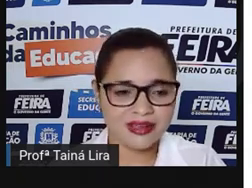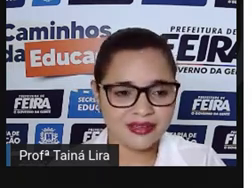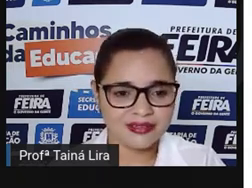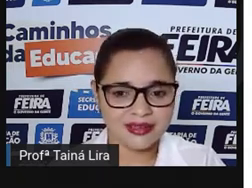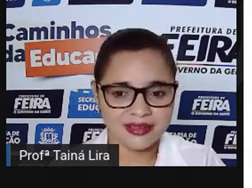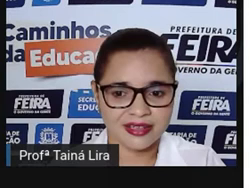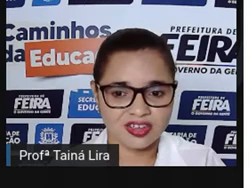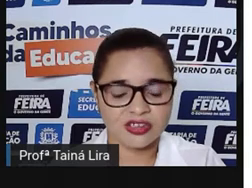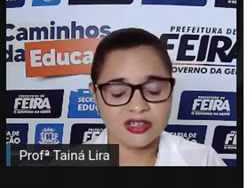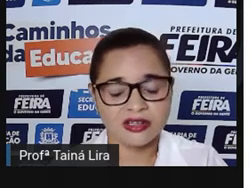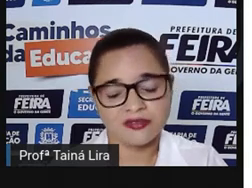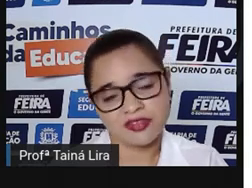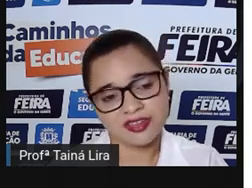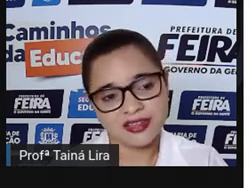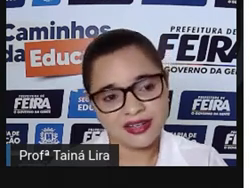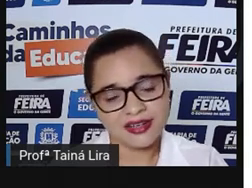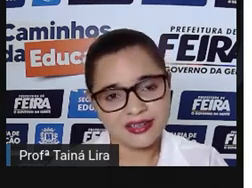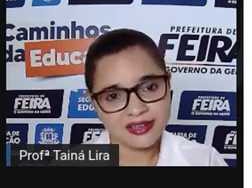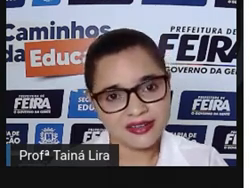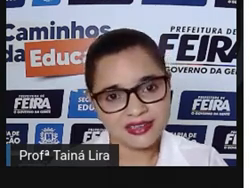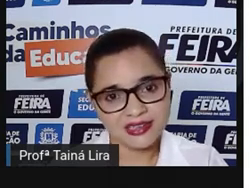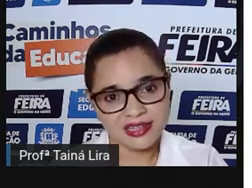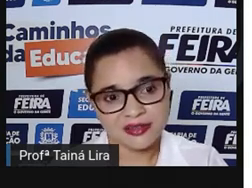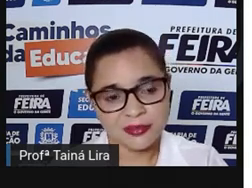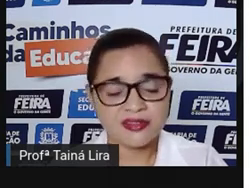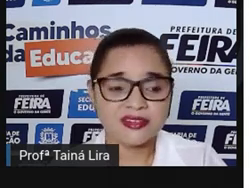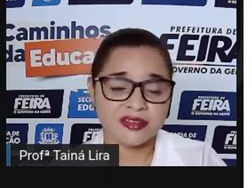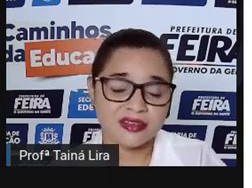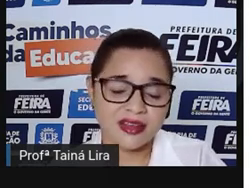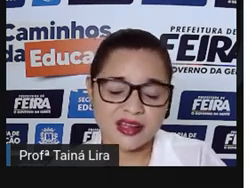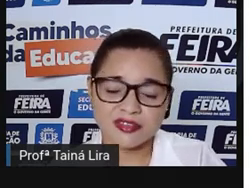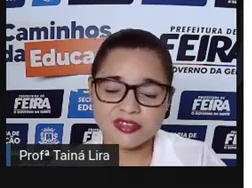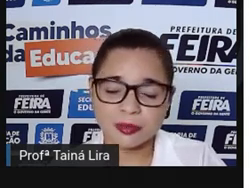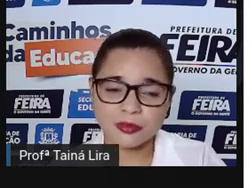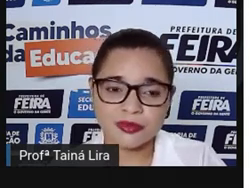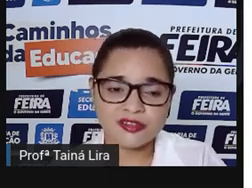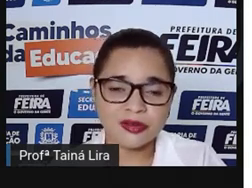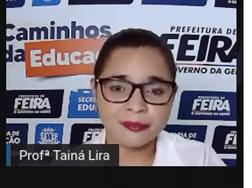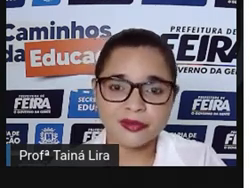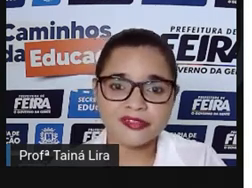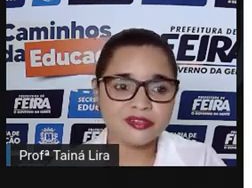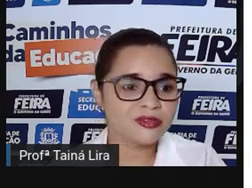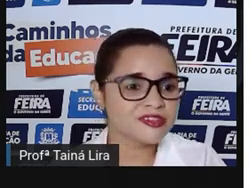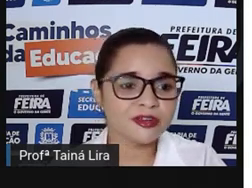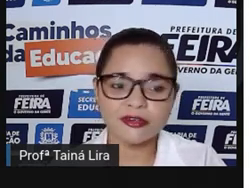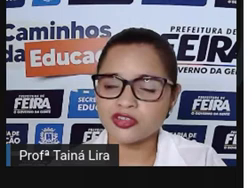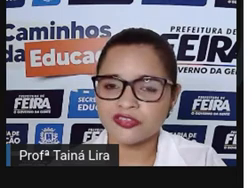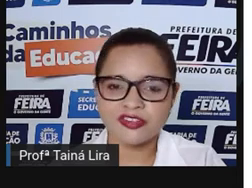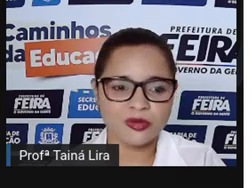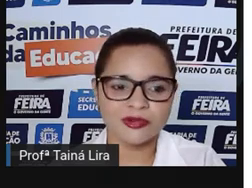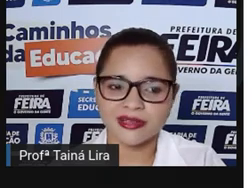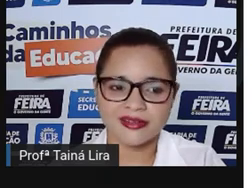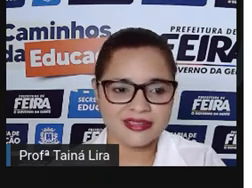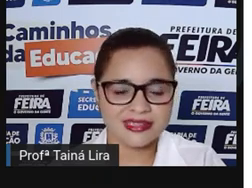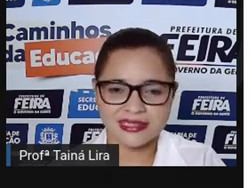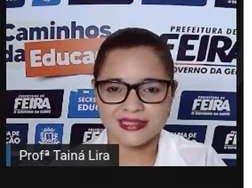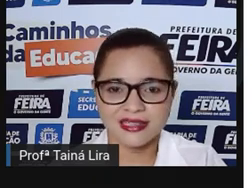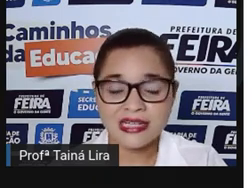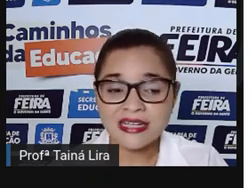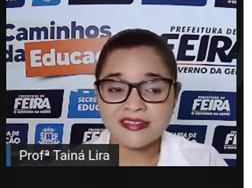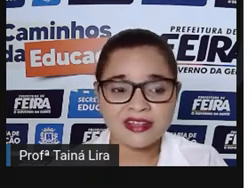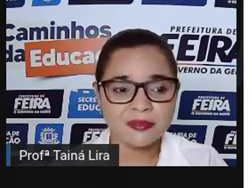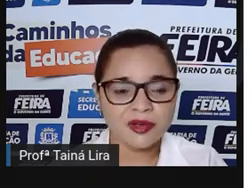não ter a internet, você teria que ir na casa dele. Mas aí você pode pensar, o próximo, se eu não tivesse como ir na casa